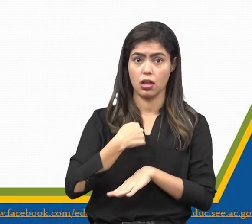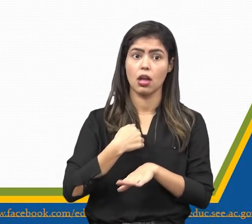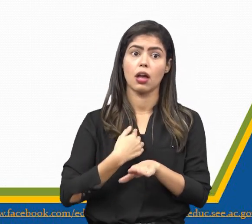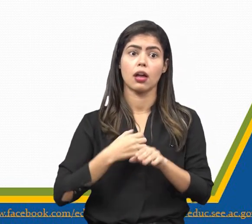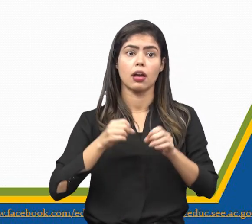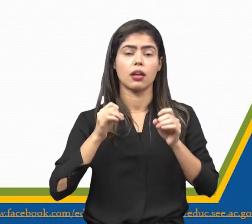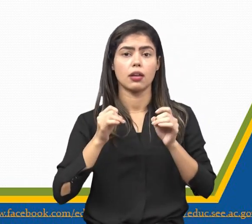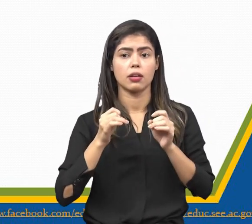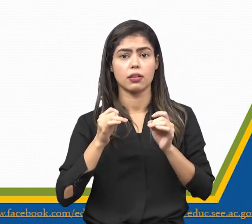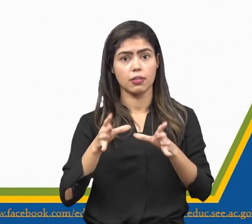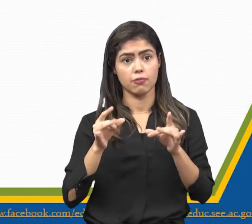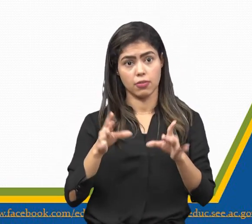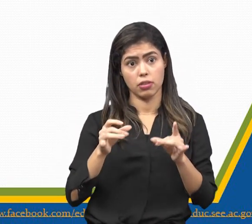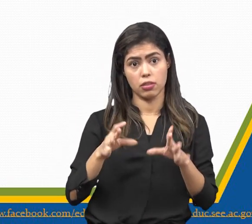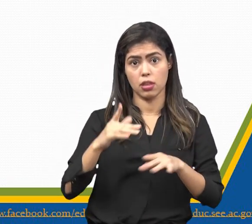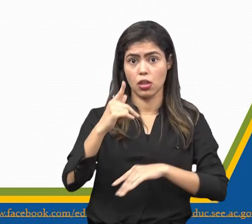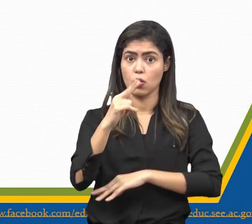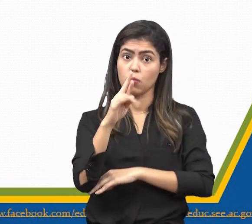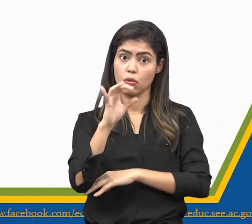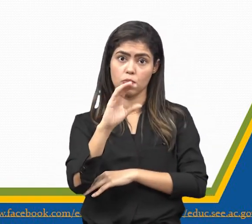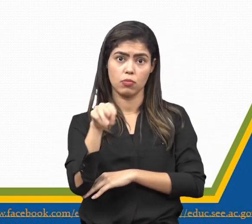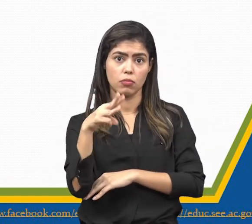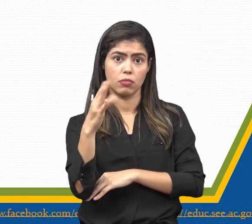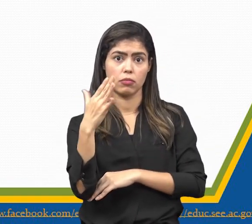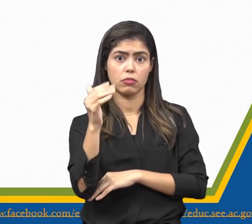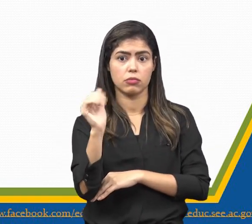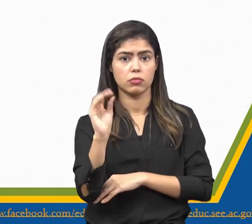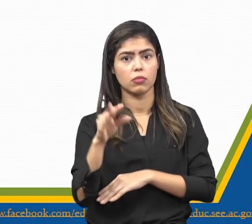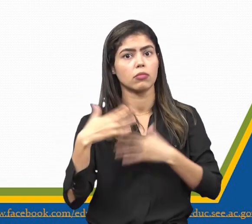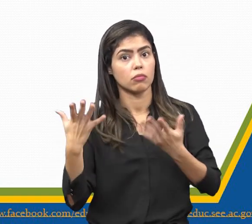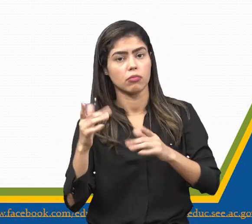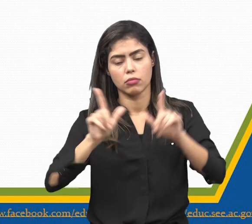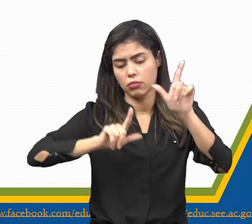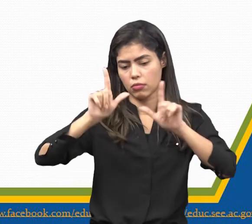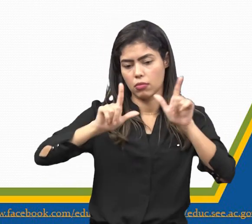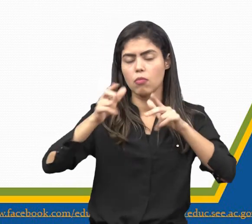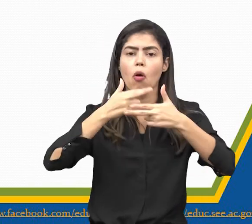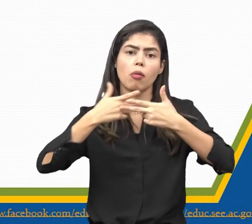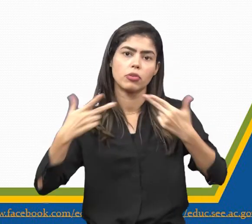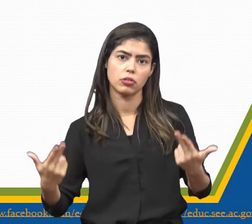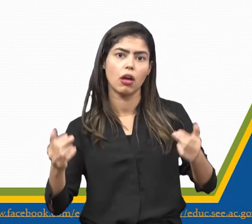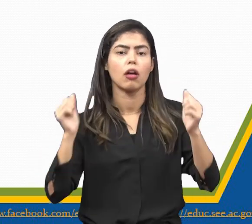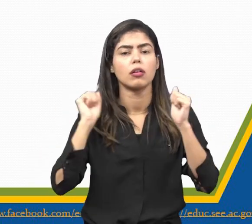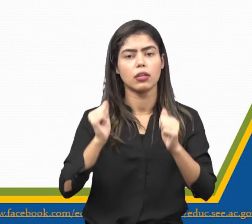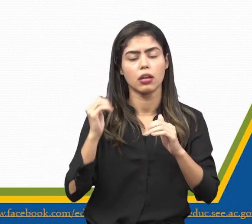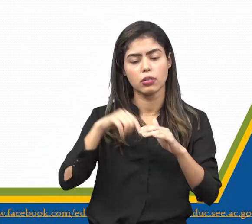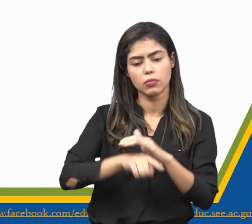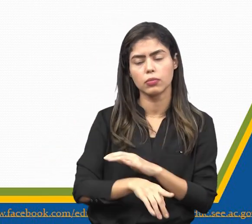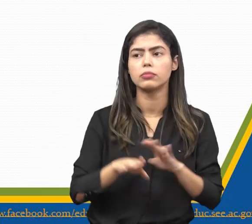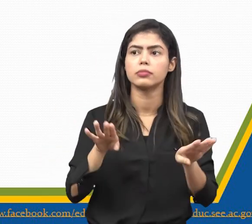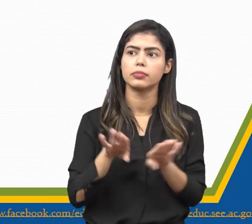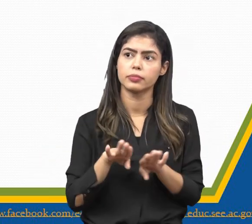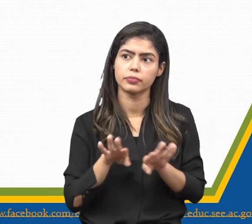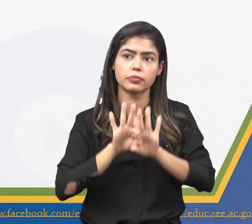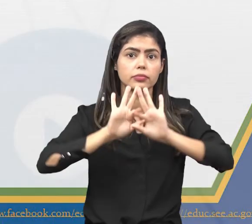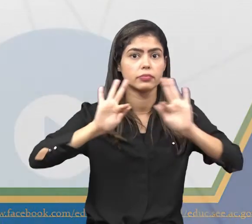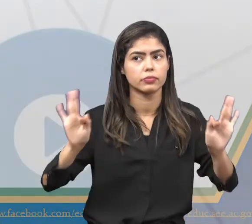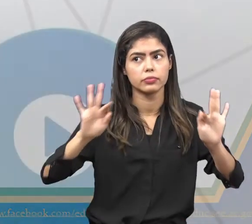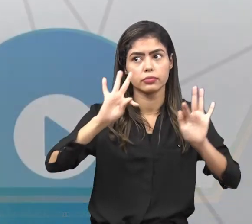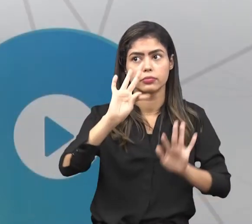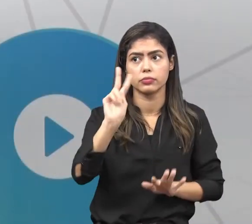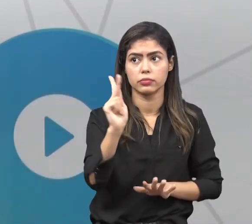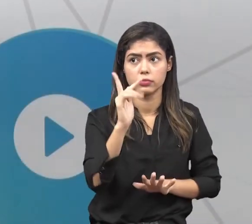está em promoção. Então, essa televisão é um objeto que também coube o that, pronome relativo